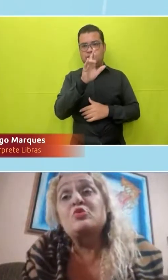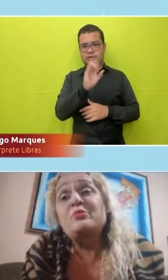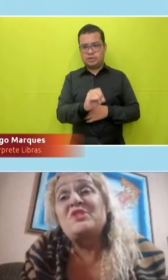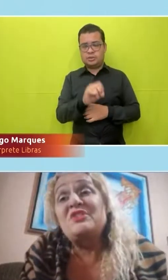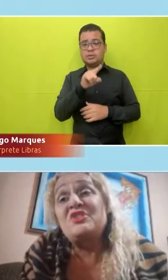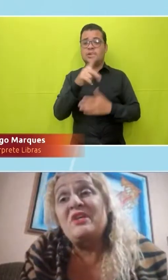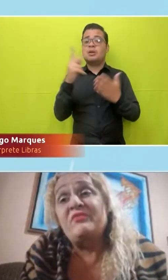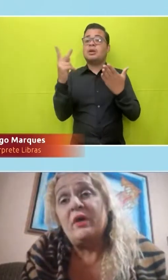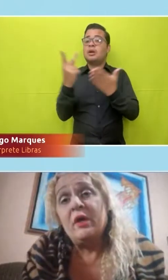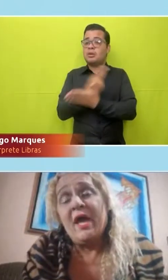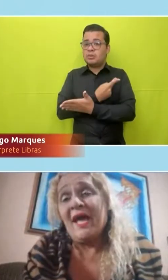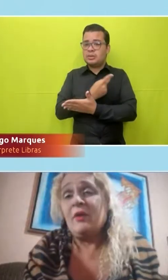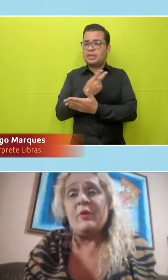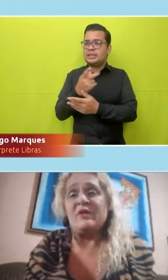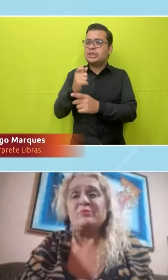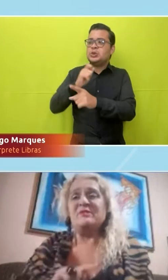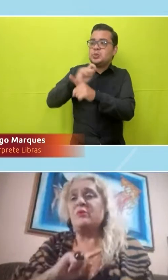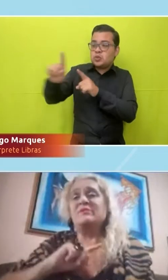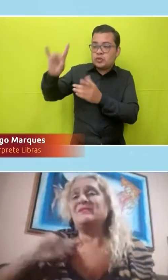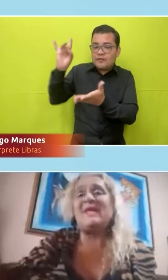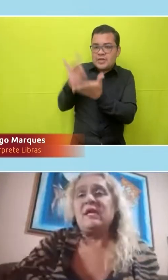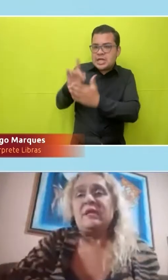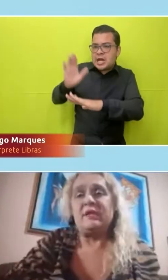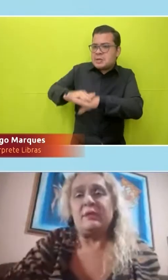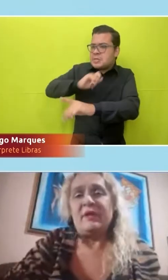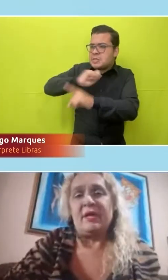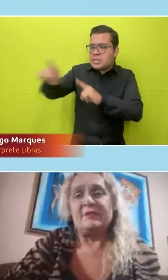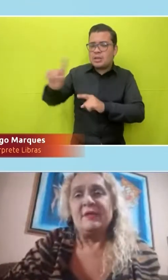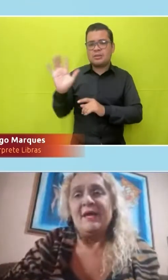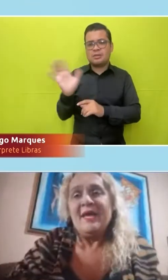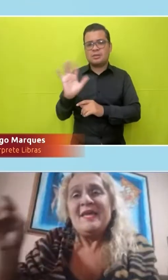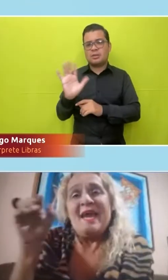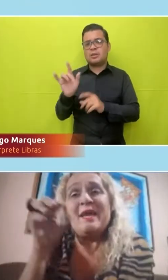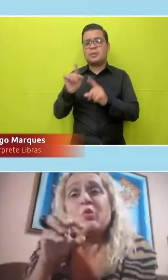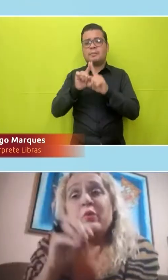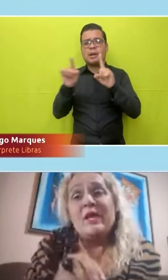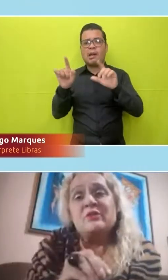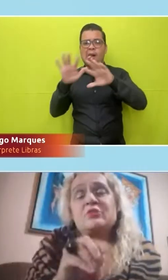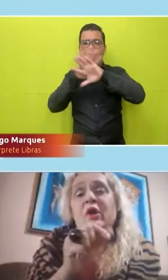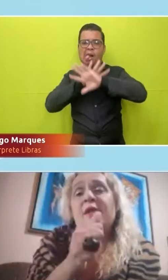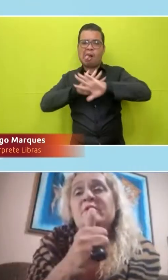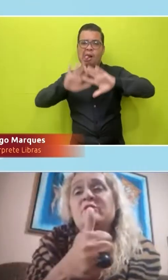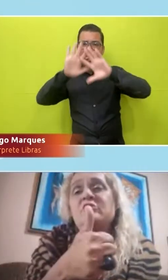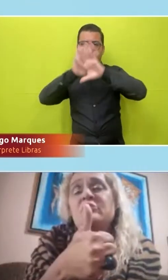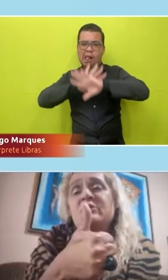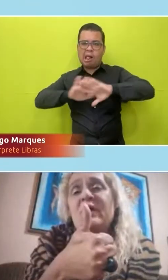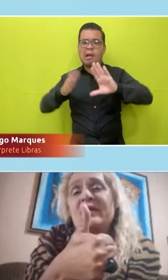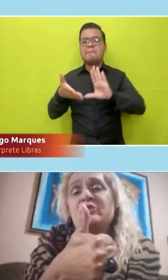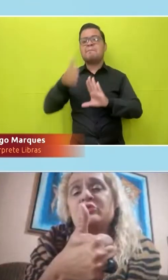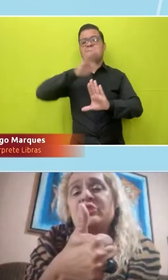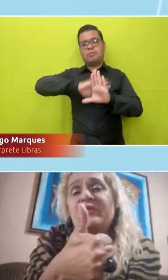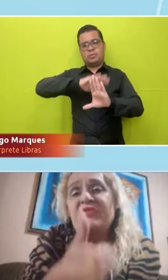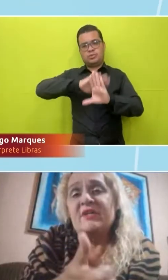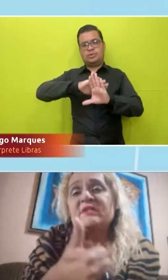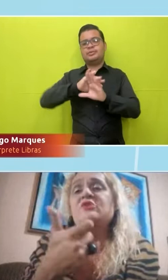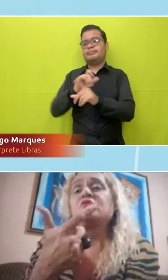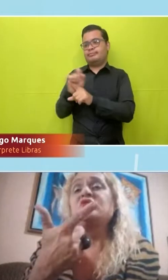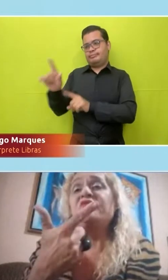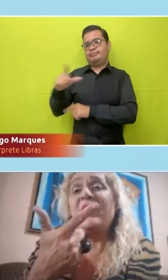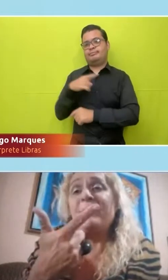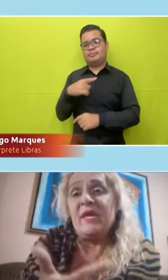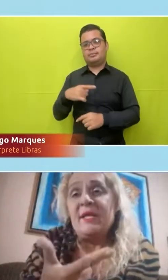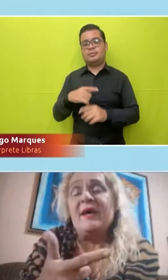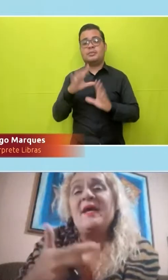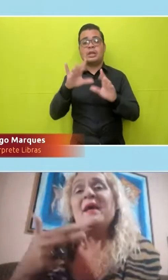expulsão subjetiva. Ela não é uma expulsão que saia daqui da minha. E aí, com isso, olha, discutir infância,